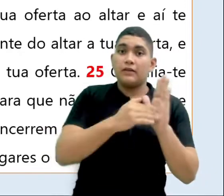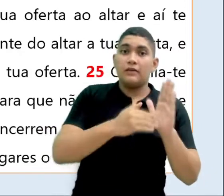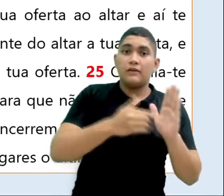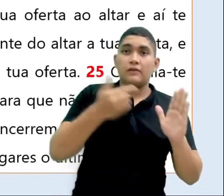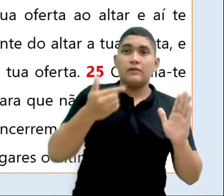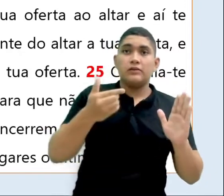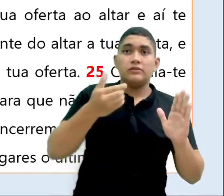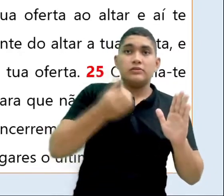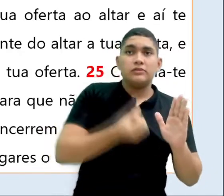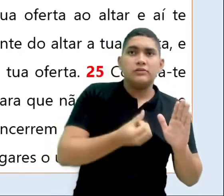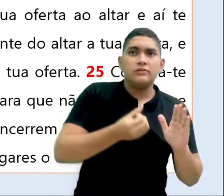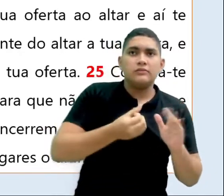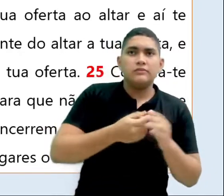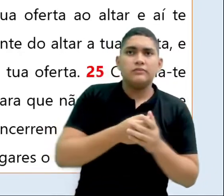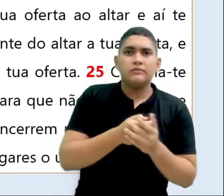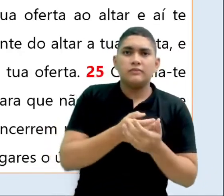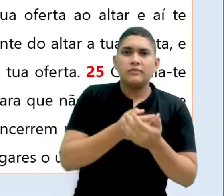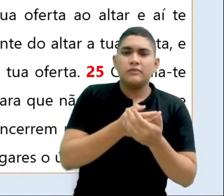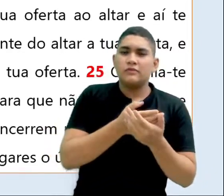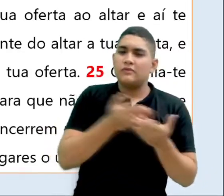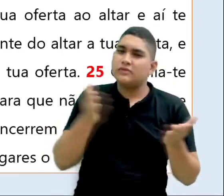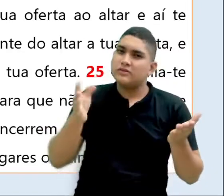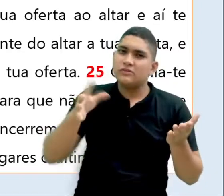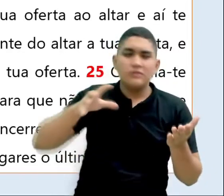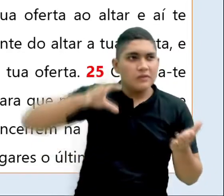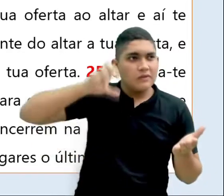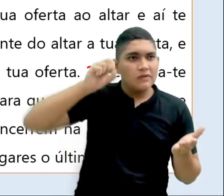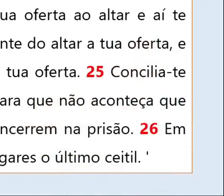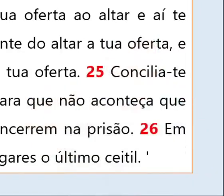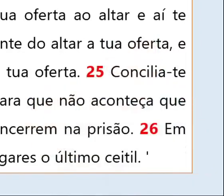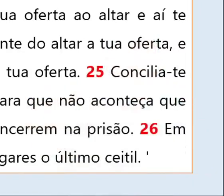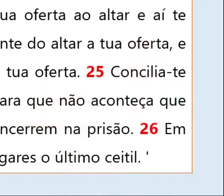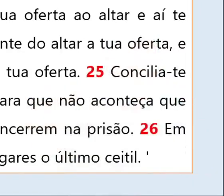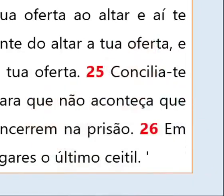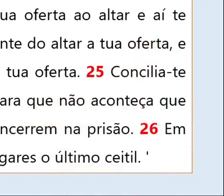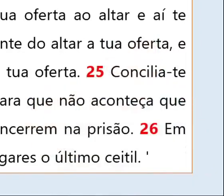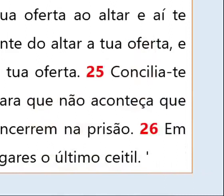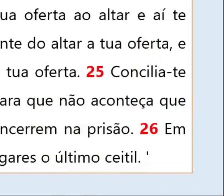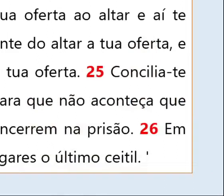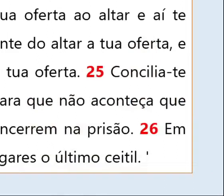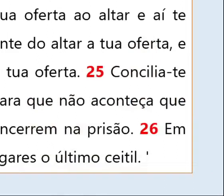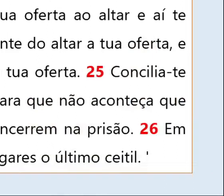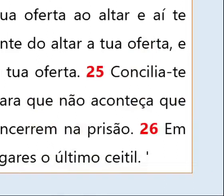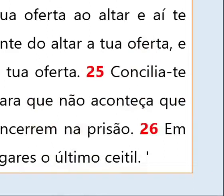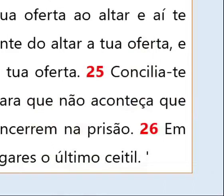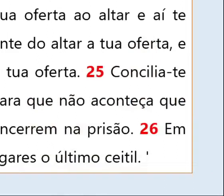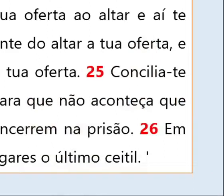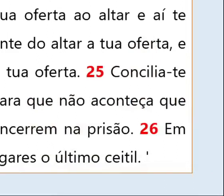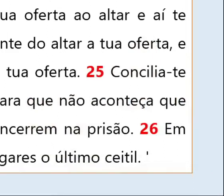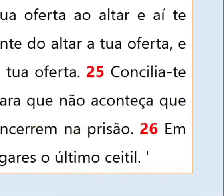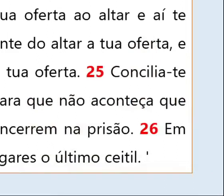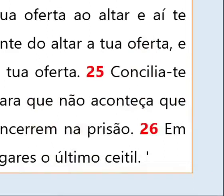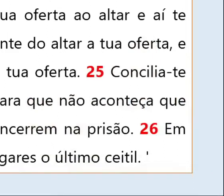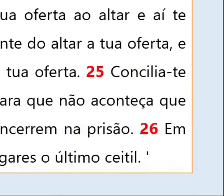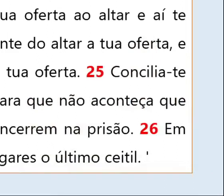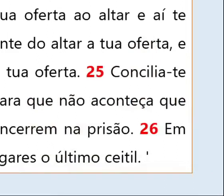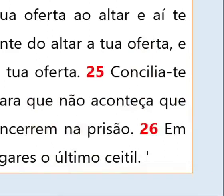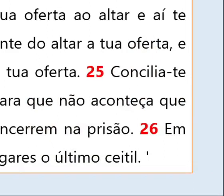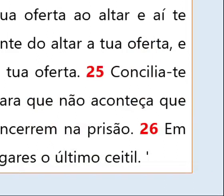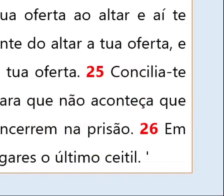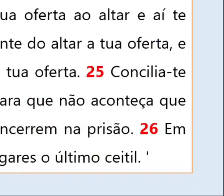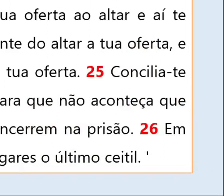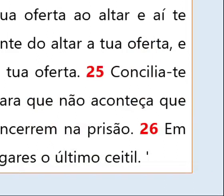assim: Ouvistes que foi dito aos antigos: não matarás, mas qualquer que matar será réu de